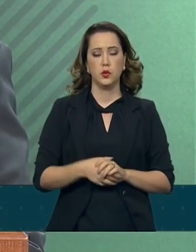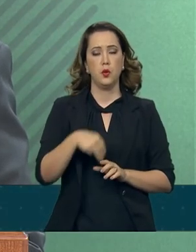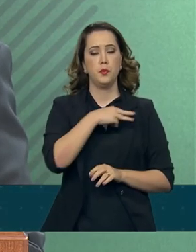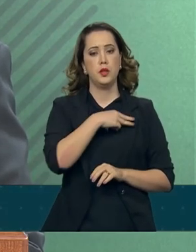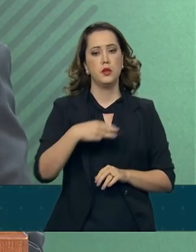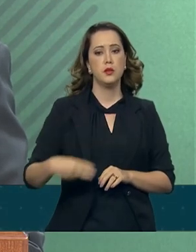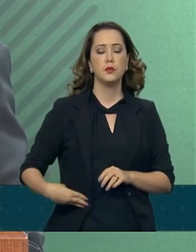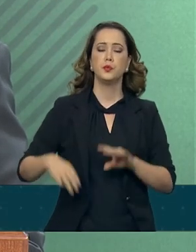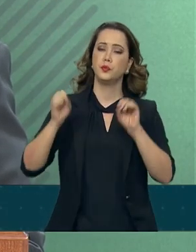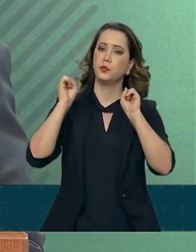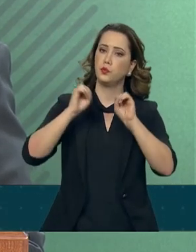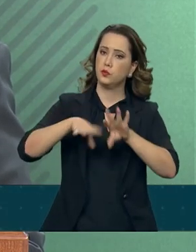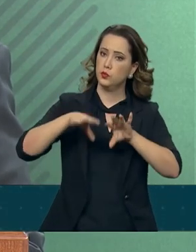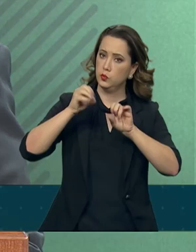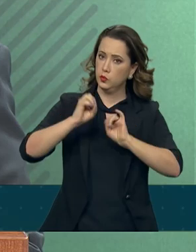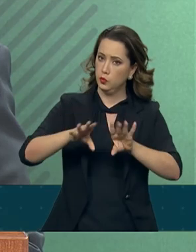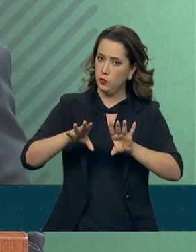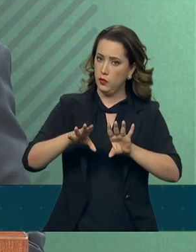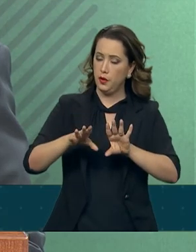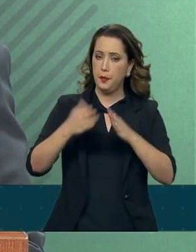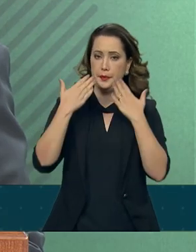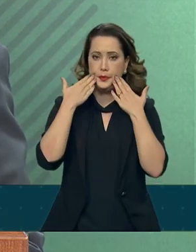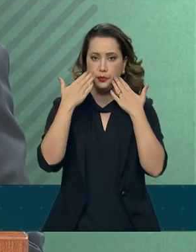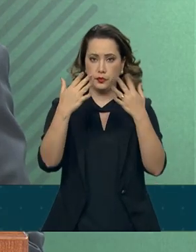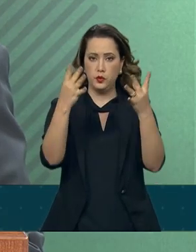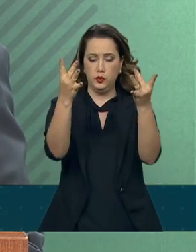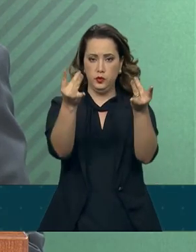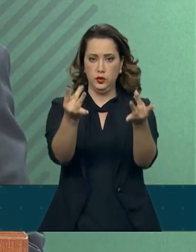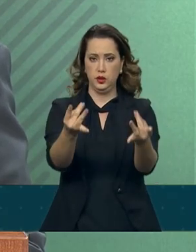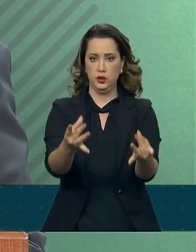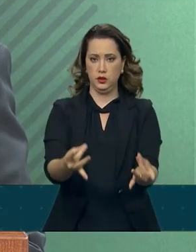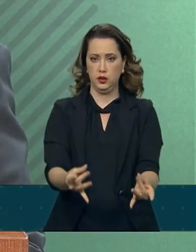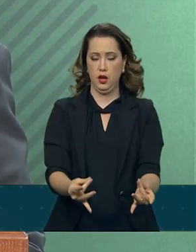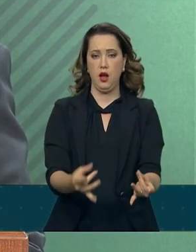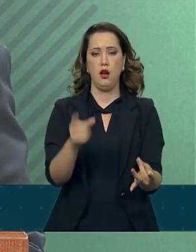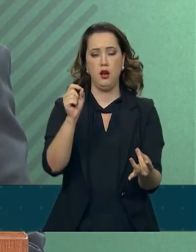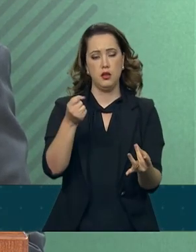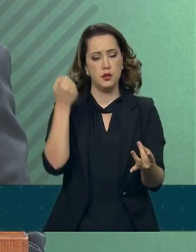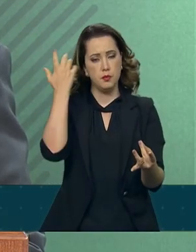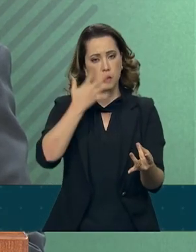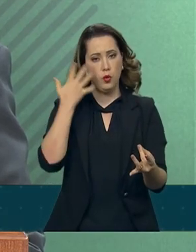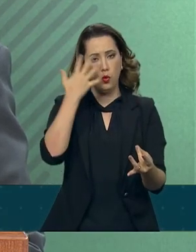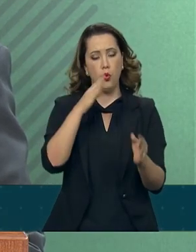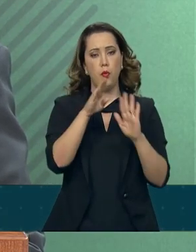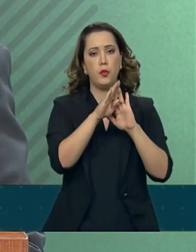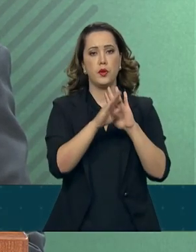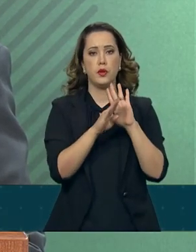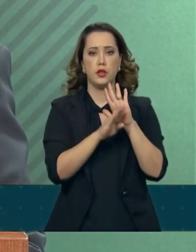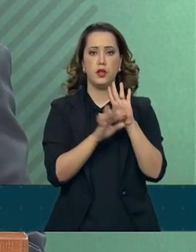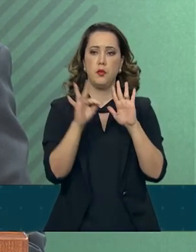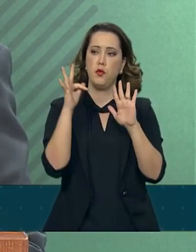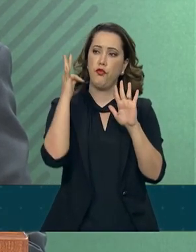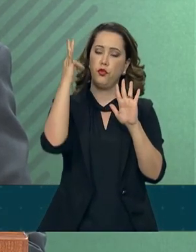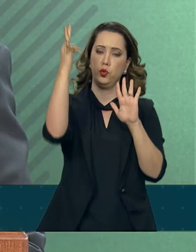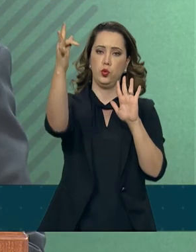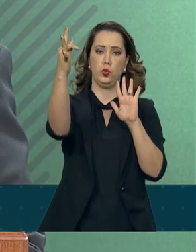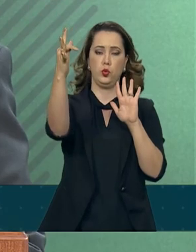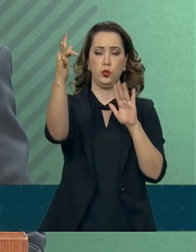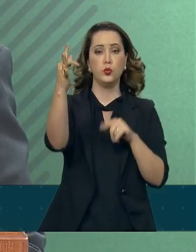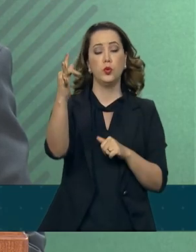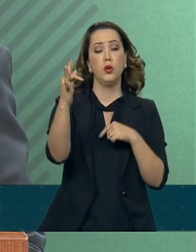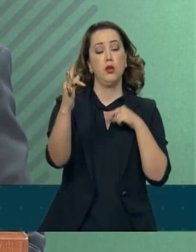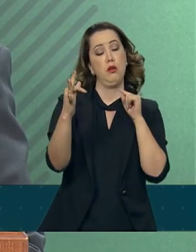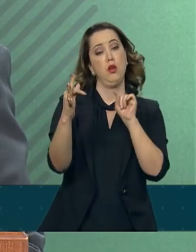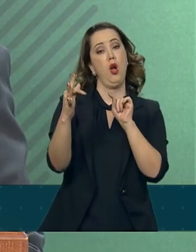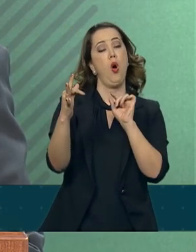da educação apresentou e fez alguns comentários sobre o programa futuro esse que tem